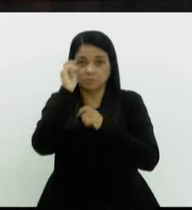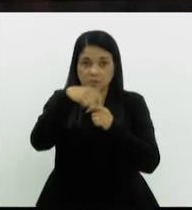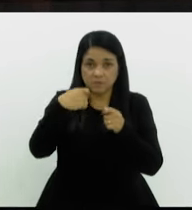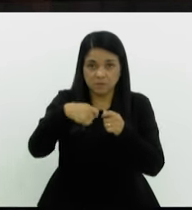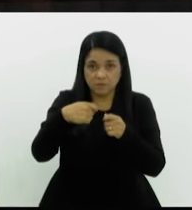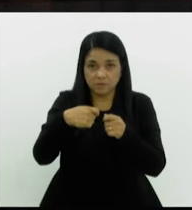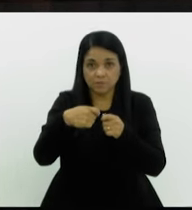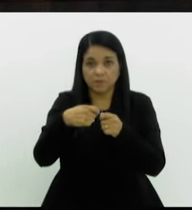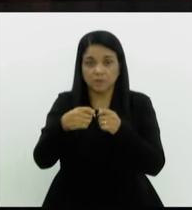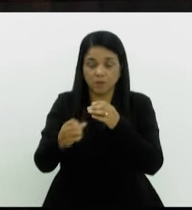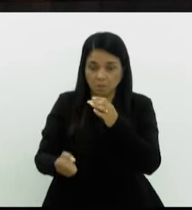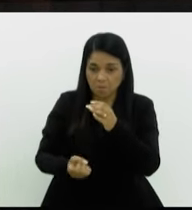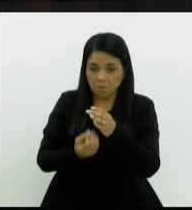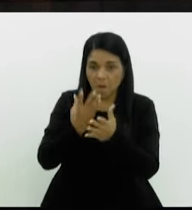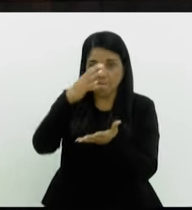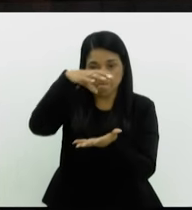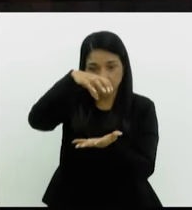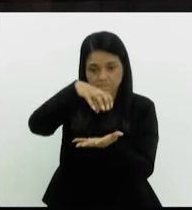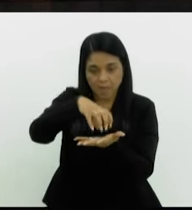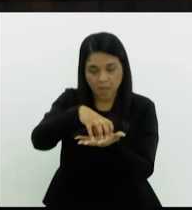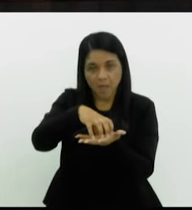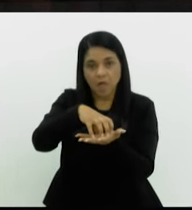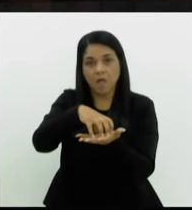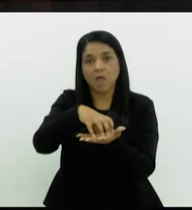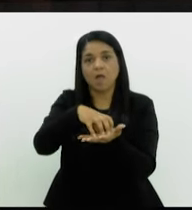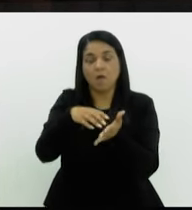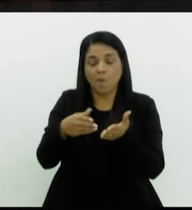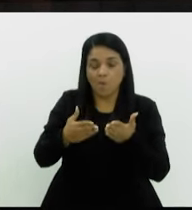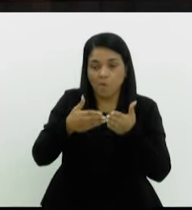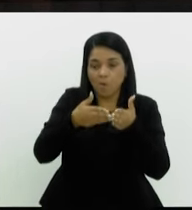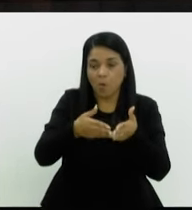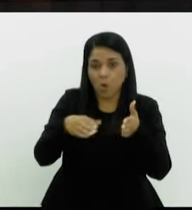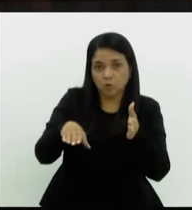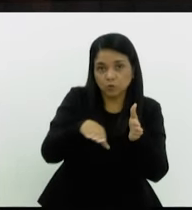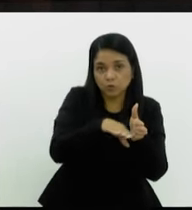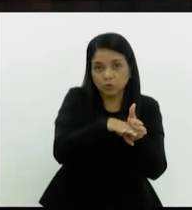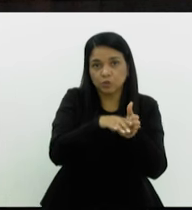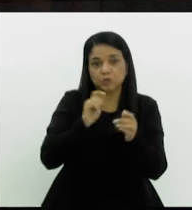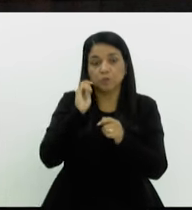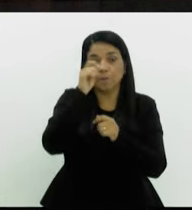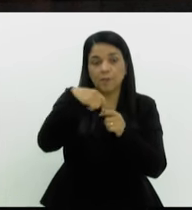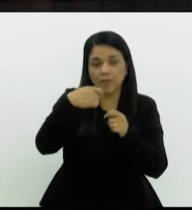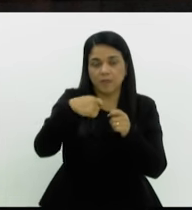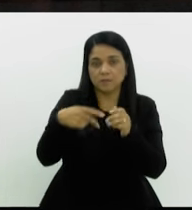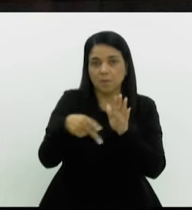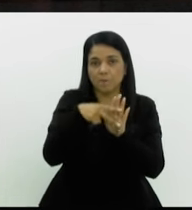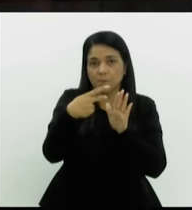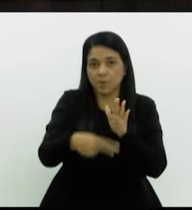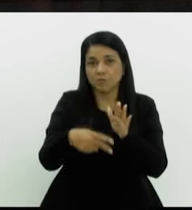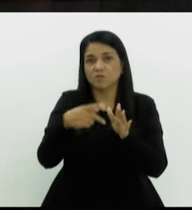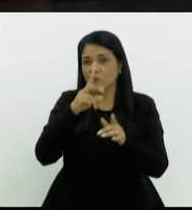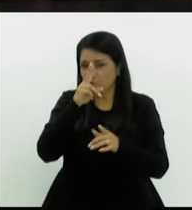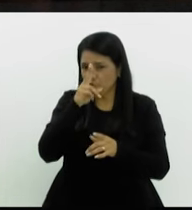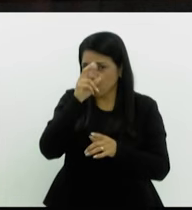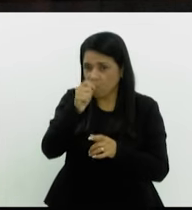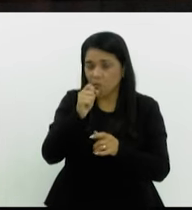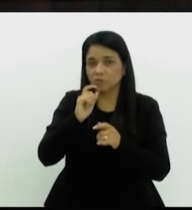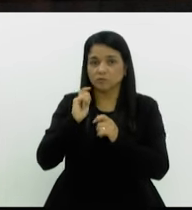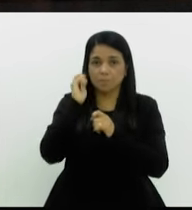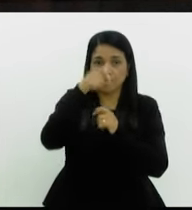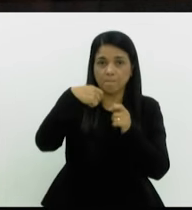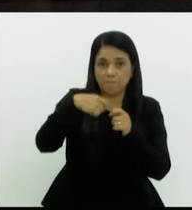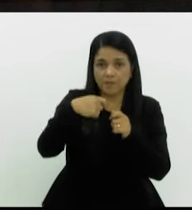de um entreposto de pesca. Nós somos fortes na pesca de sardinha,